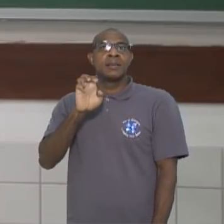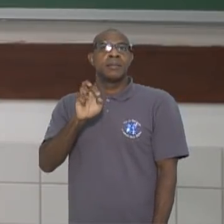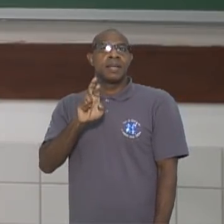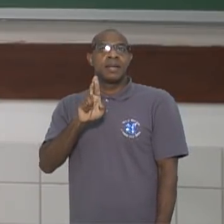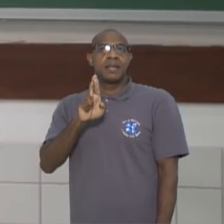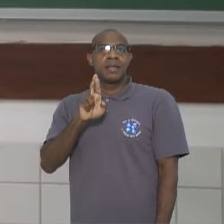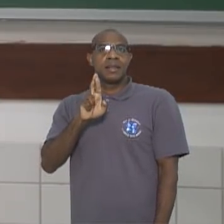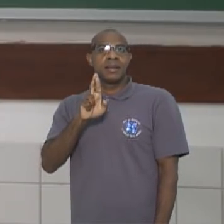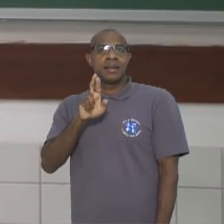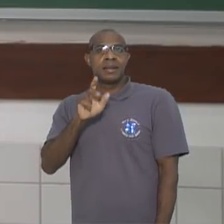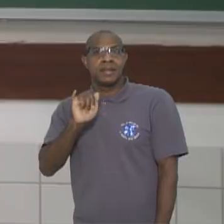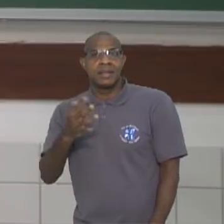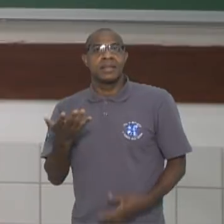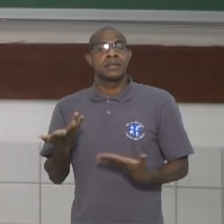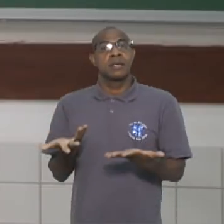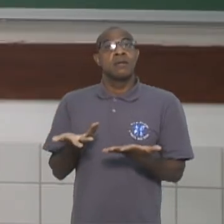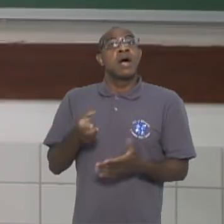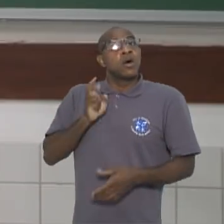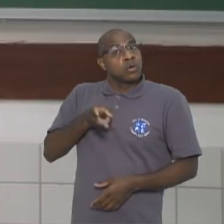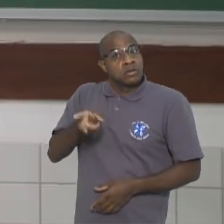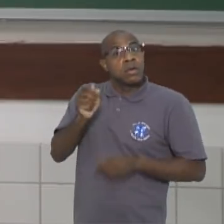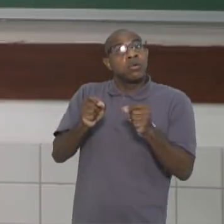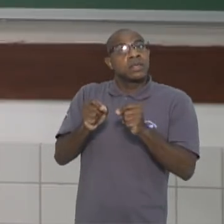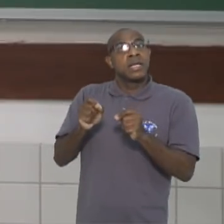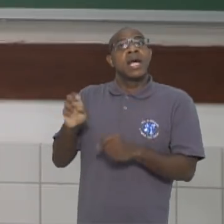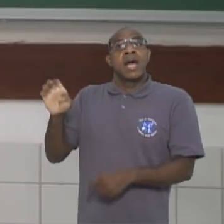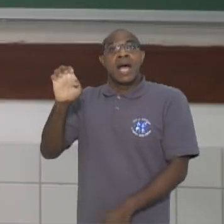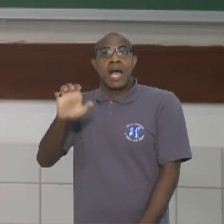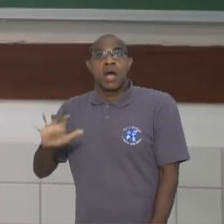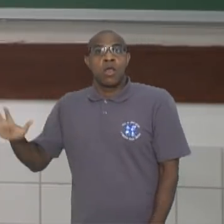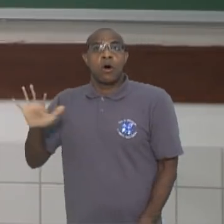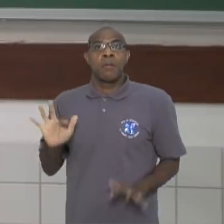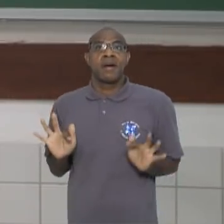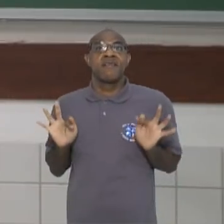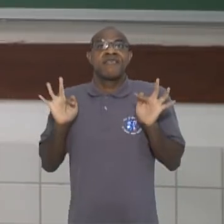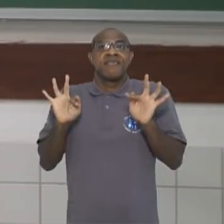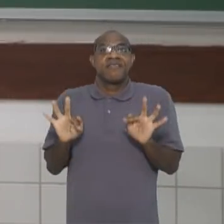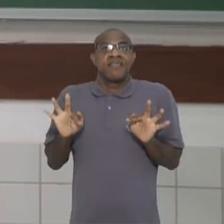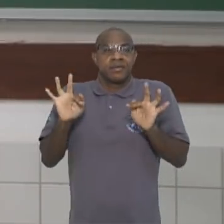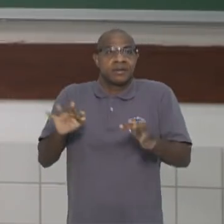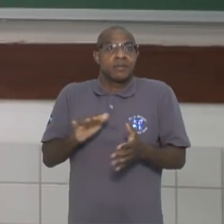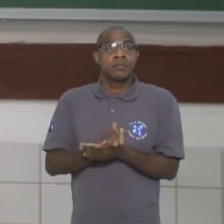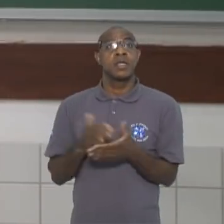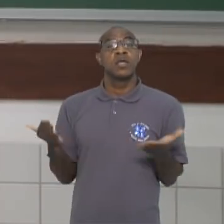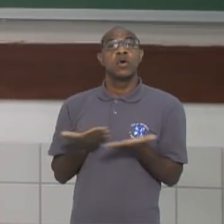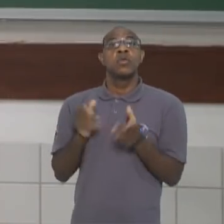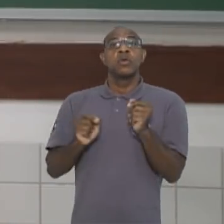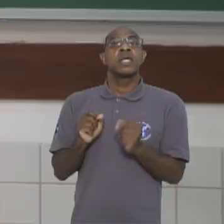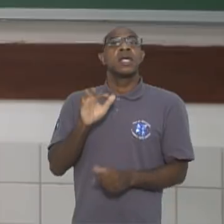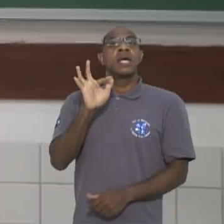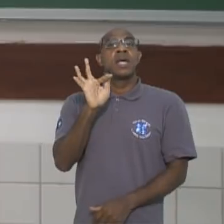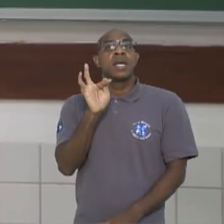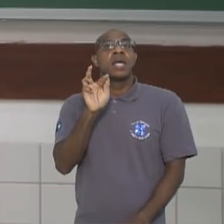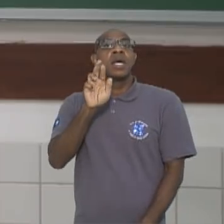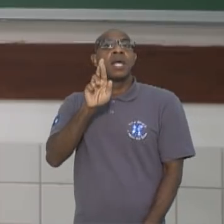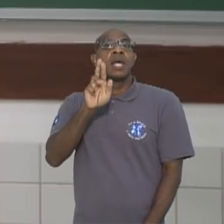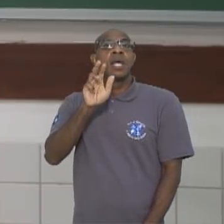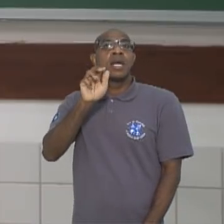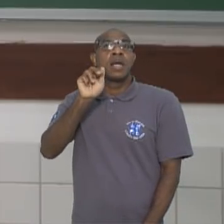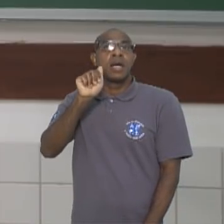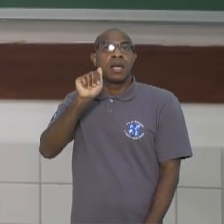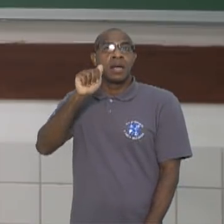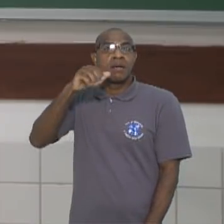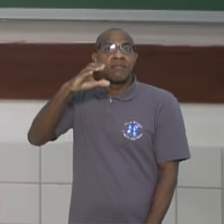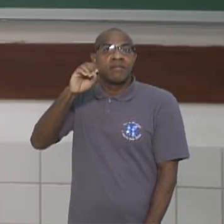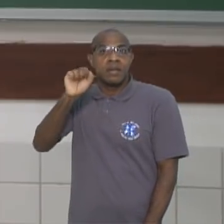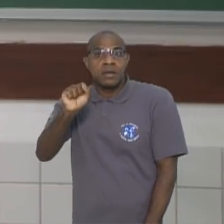vai continuar vendo a Europa feudal e hoje os francos. Então, como eu sempre inicio a minha aula, a gente tem que